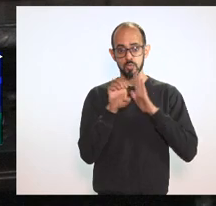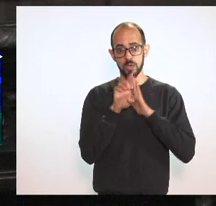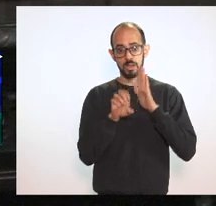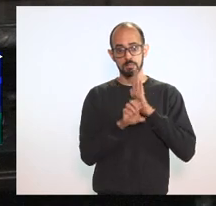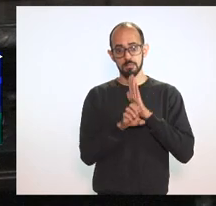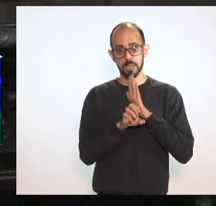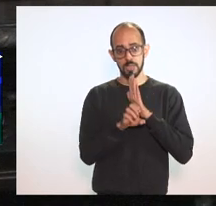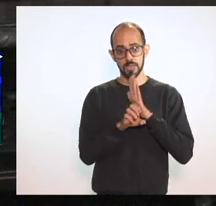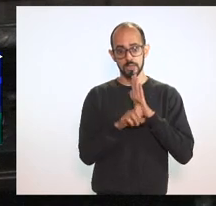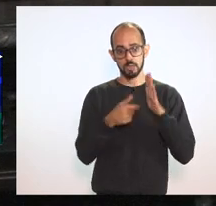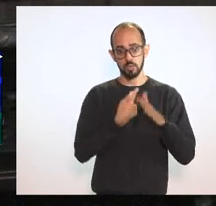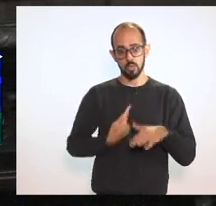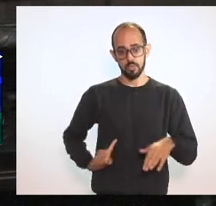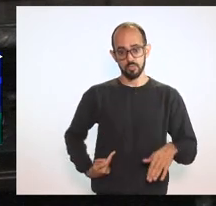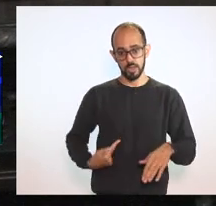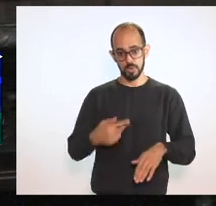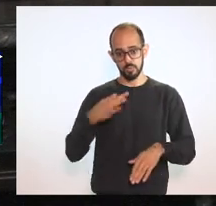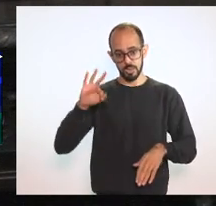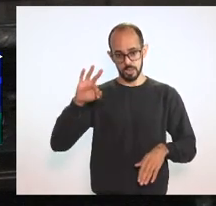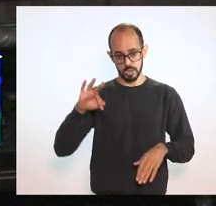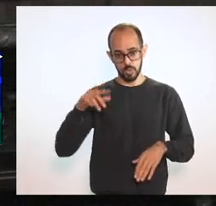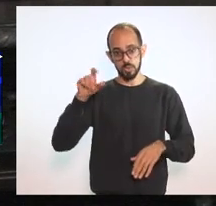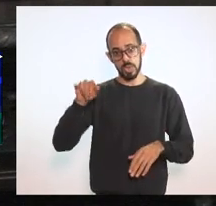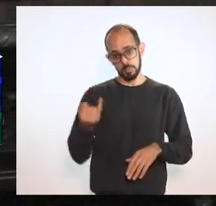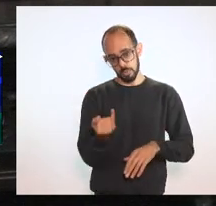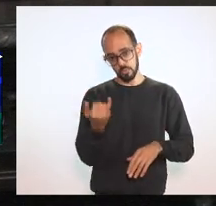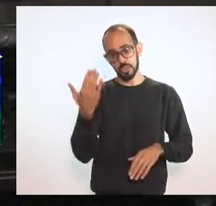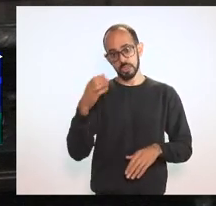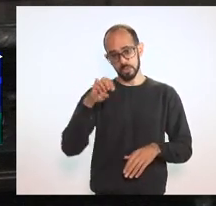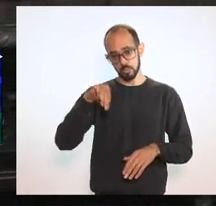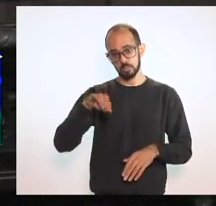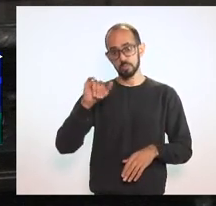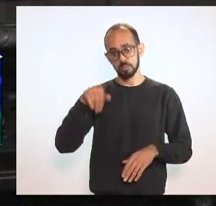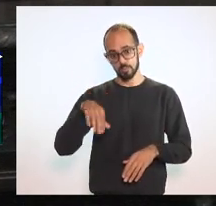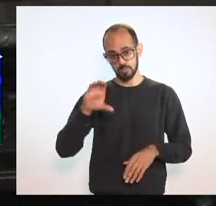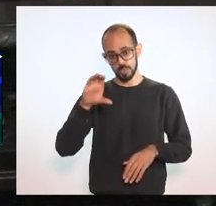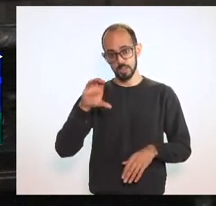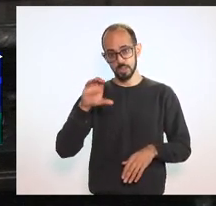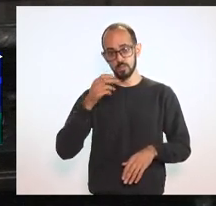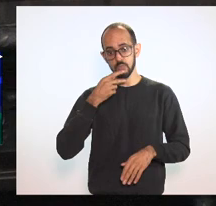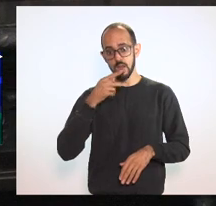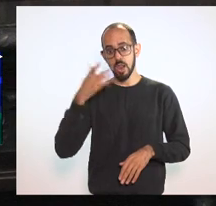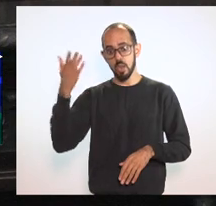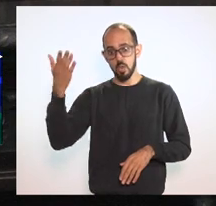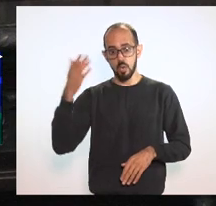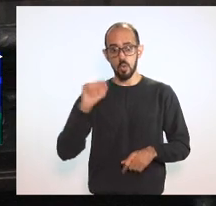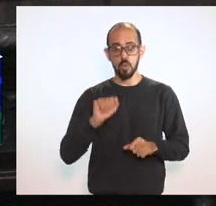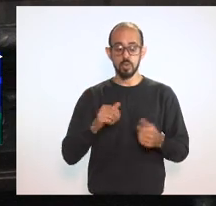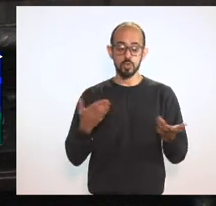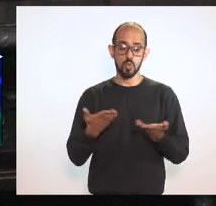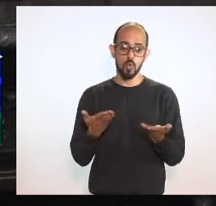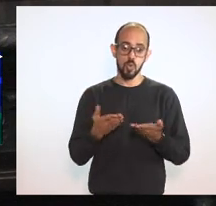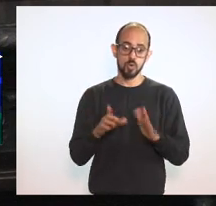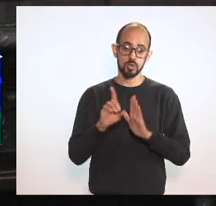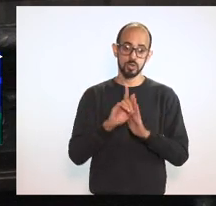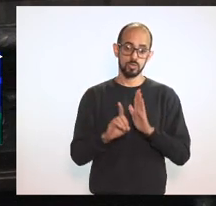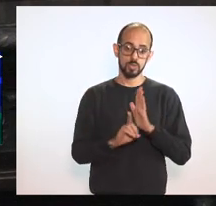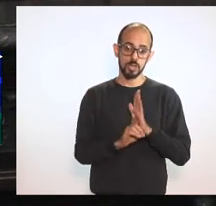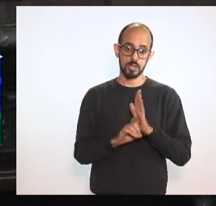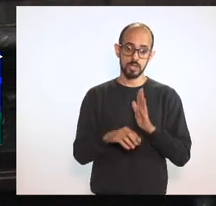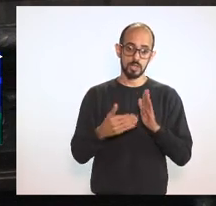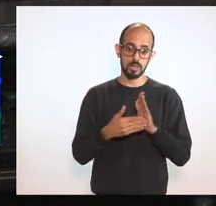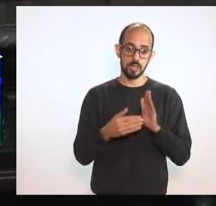mais aproveitando até o próprio a parte do deputado Carlos minc Eu quero lembrar que ele hoje prova um decreto até o dia